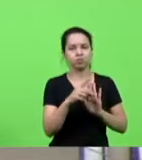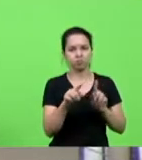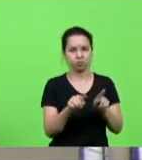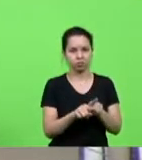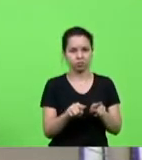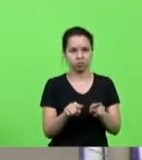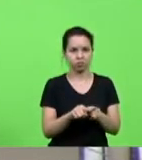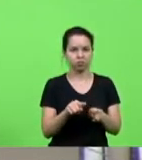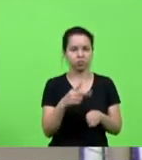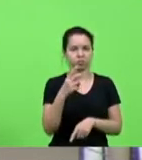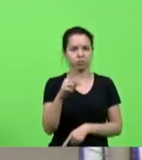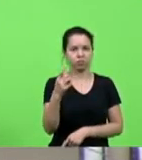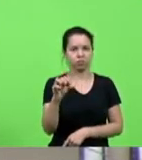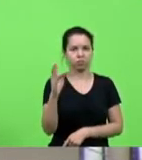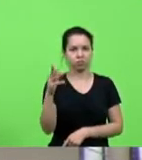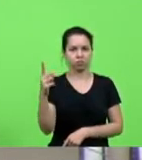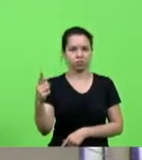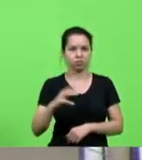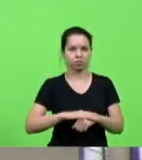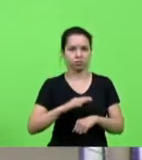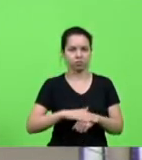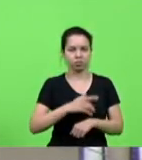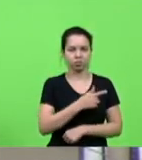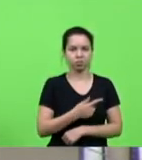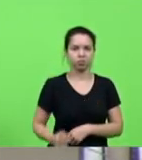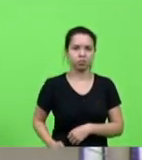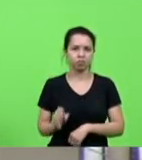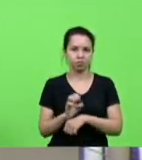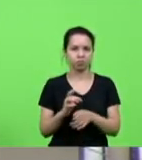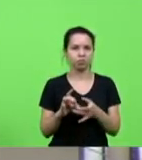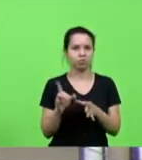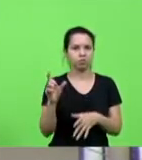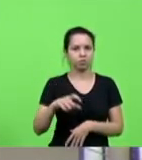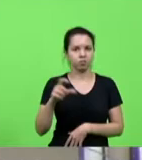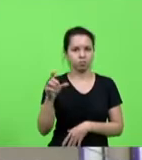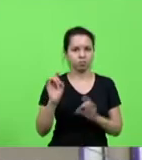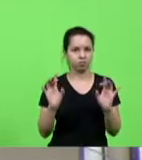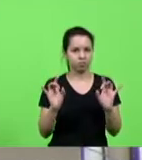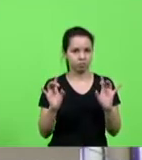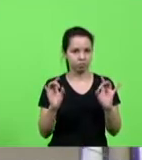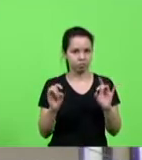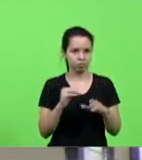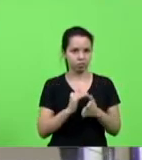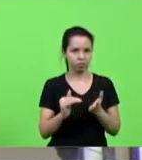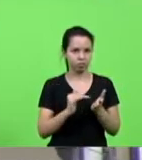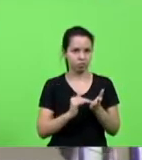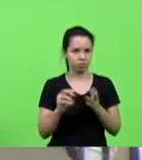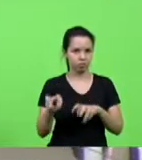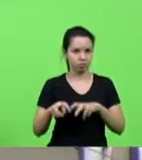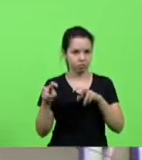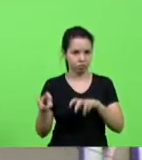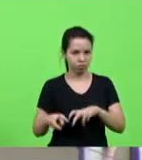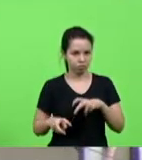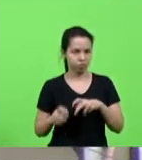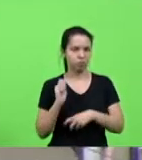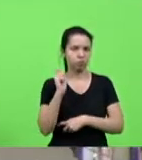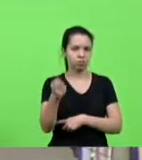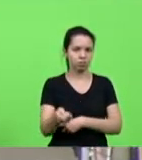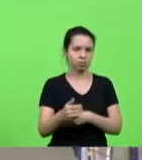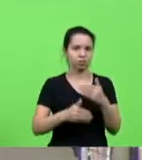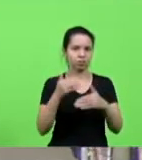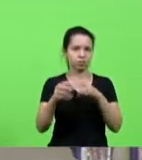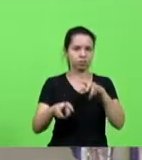202.9/2021, de autoria do Governo do Estado, autoriza a abertura de crédito especial em favor da Secretaria de Estado da Agricultura, da Pesca e do Desenvolvimento Rural. E o outro é